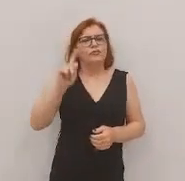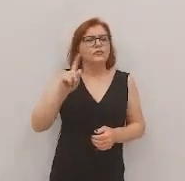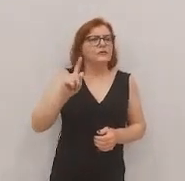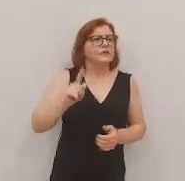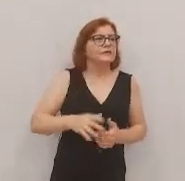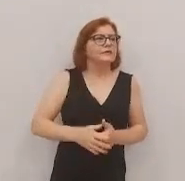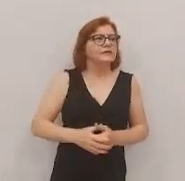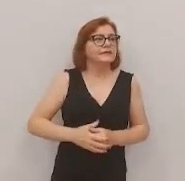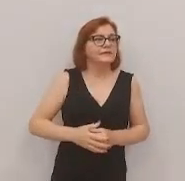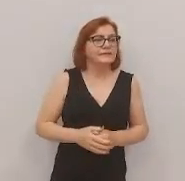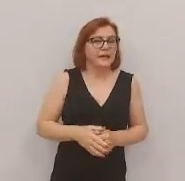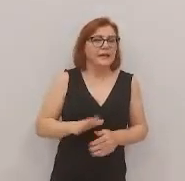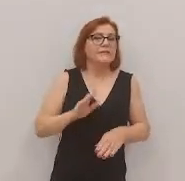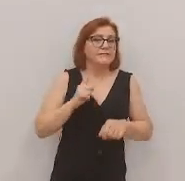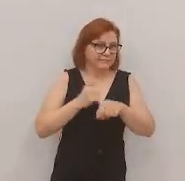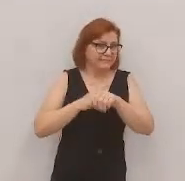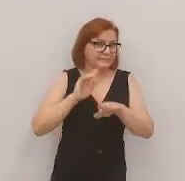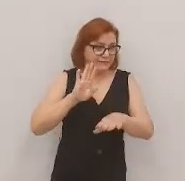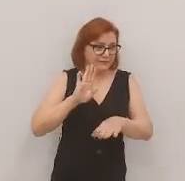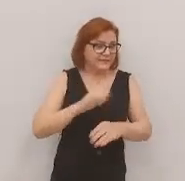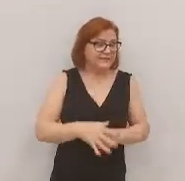um momento.